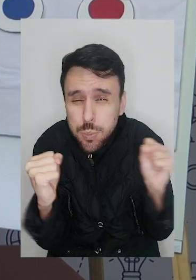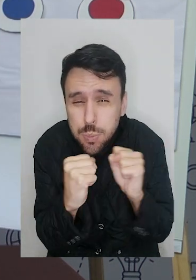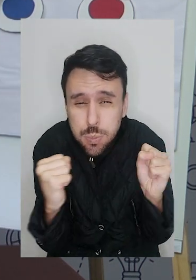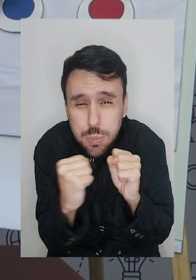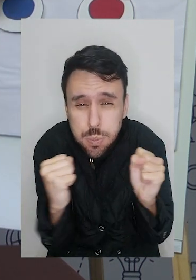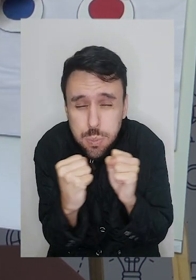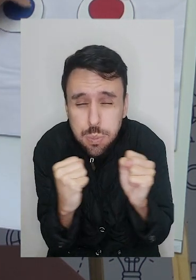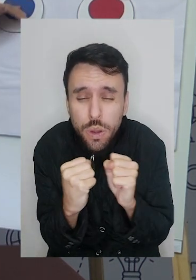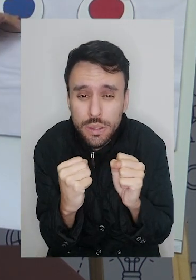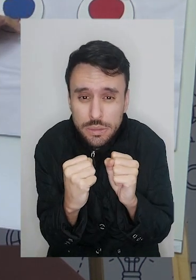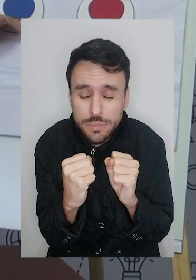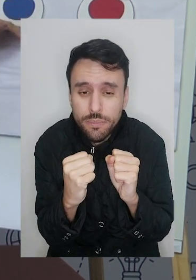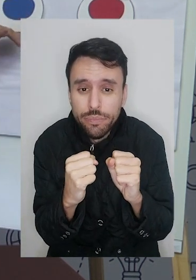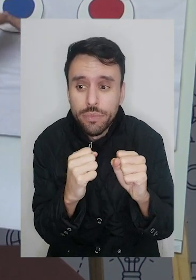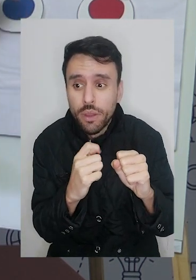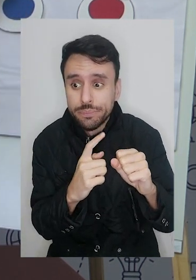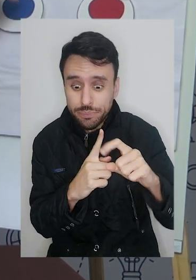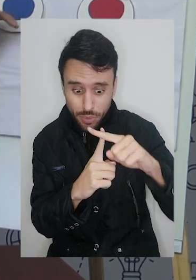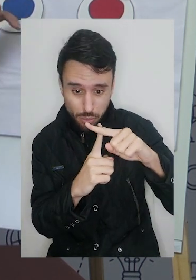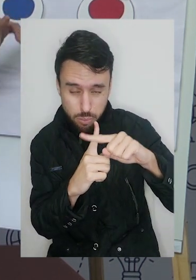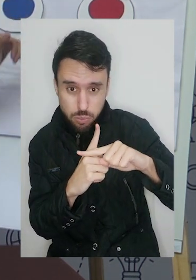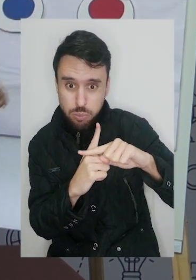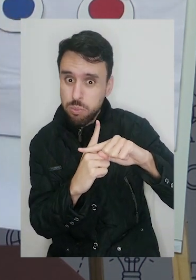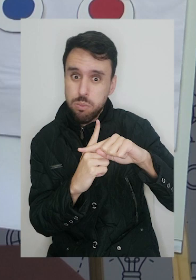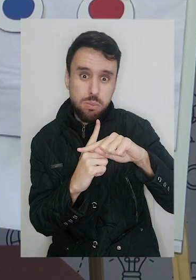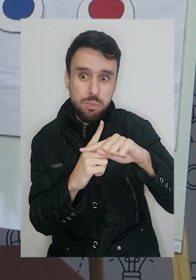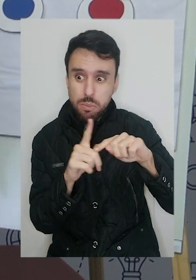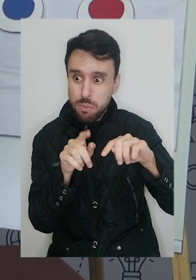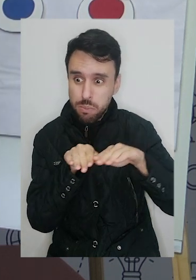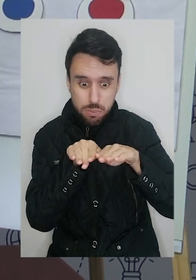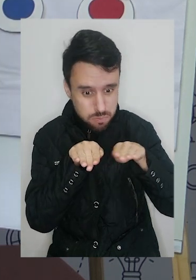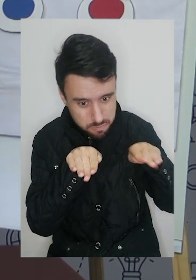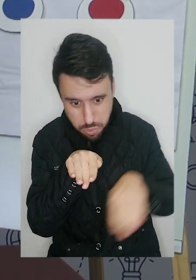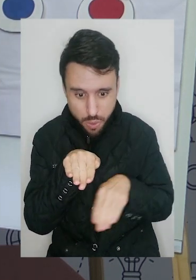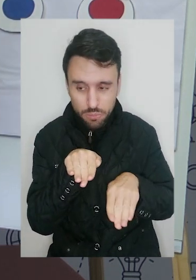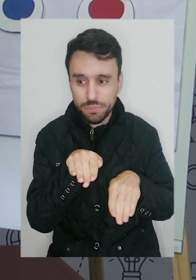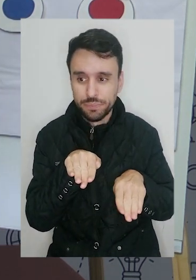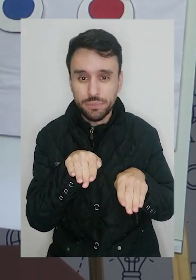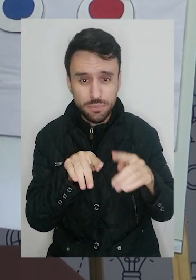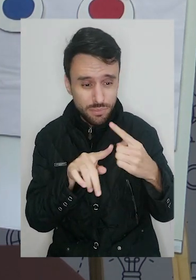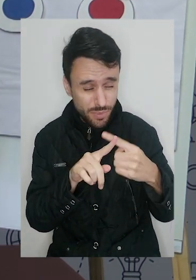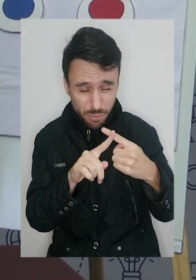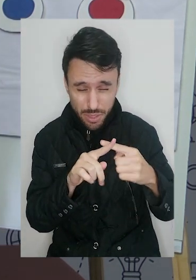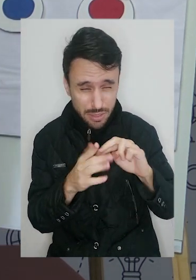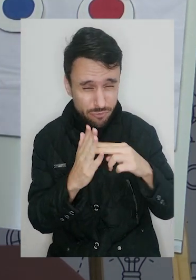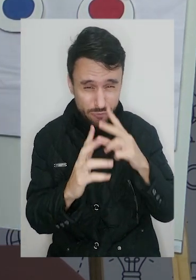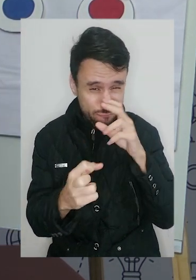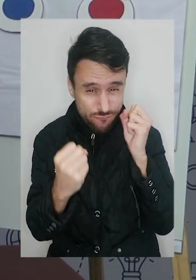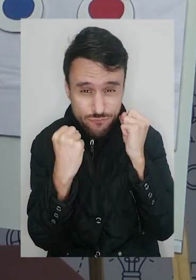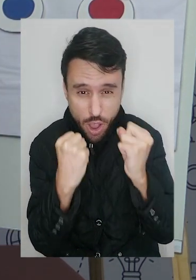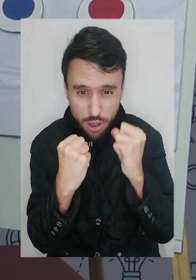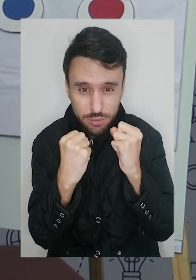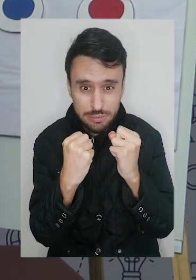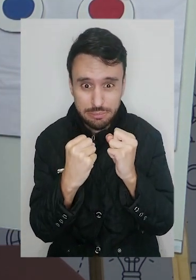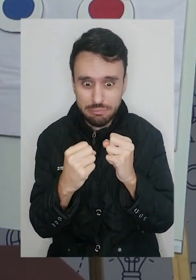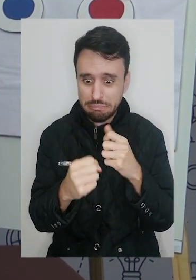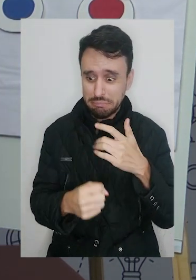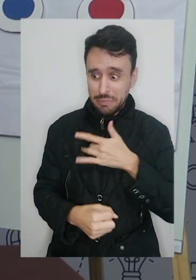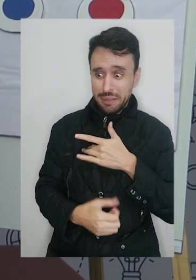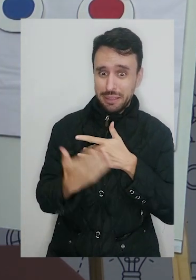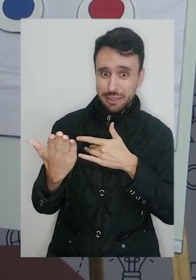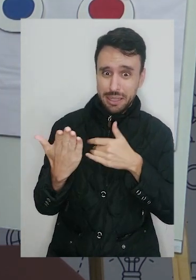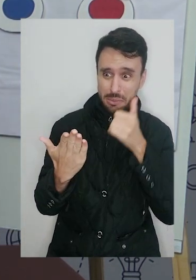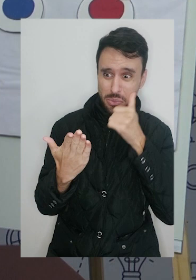temperatura caiu. E caiu bastante, porque zero é muito, muito frio, né? Coitada dessa moça, está